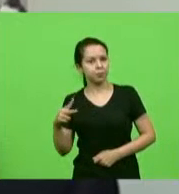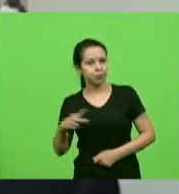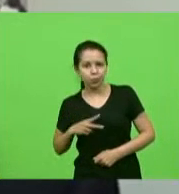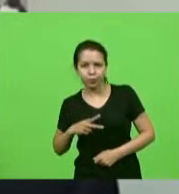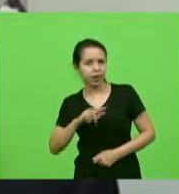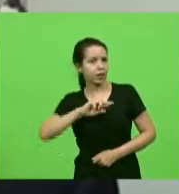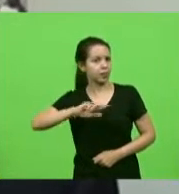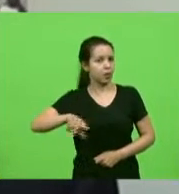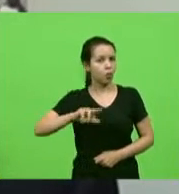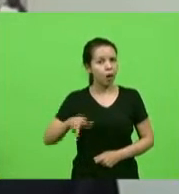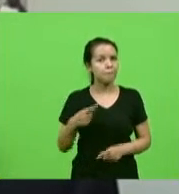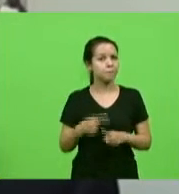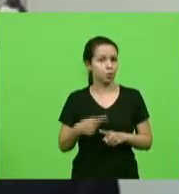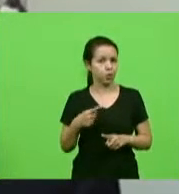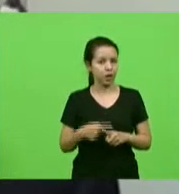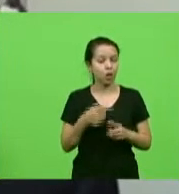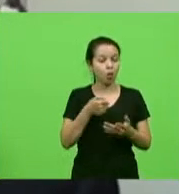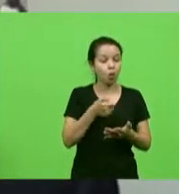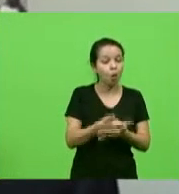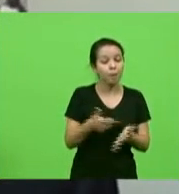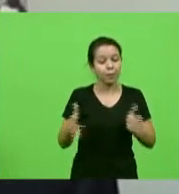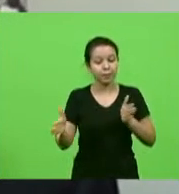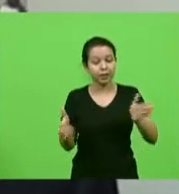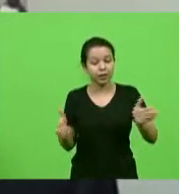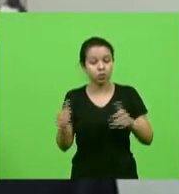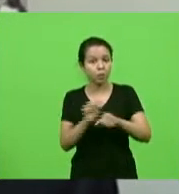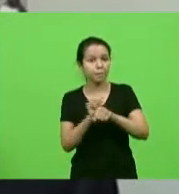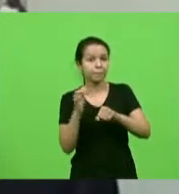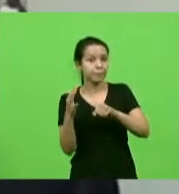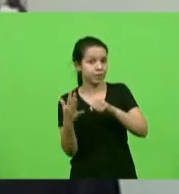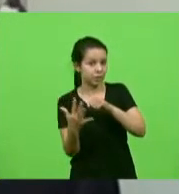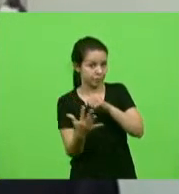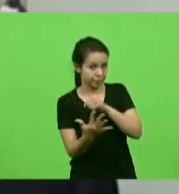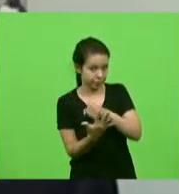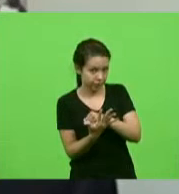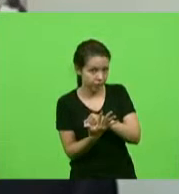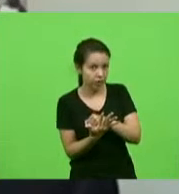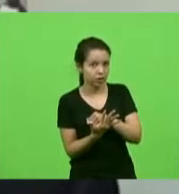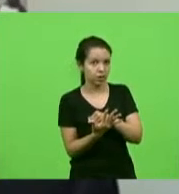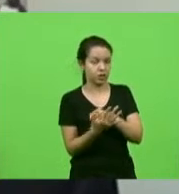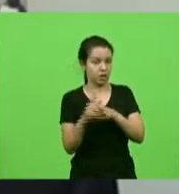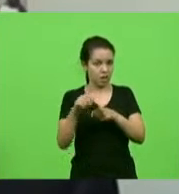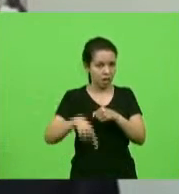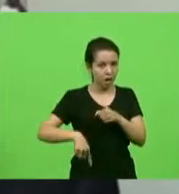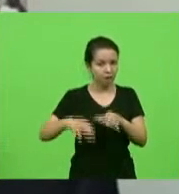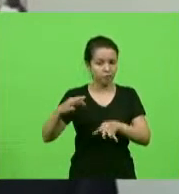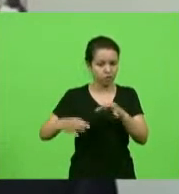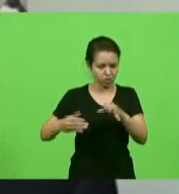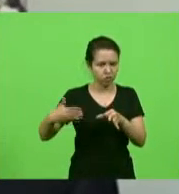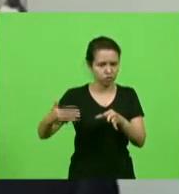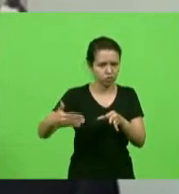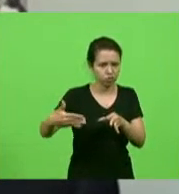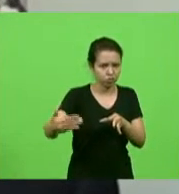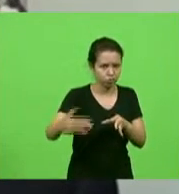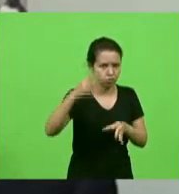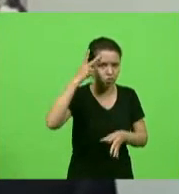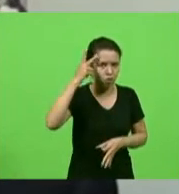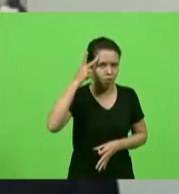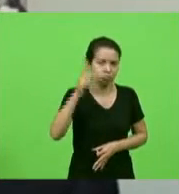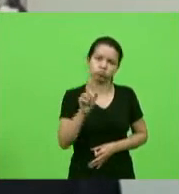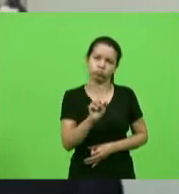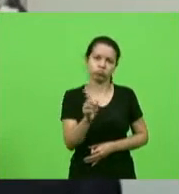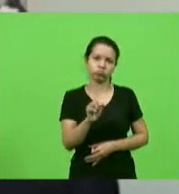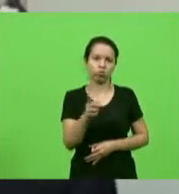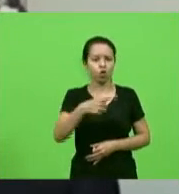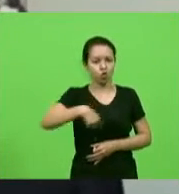pois compras em períodos de pandemia, obviamente, não configuram situações fatídicas ou jurídicas corriqueiras.